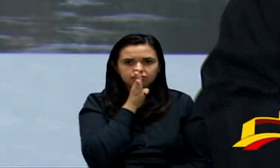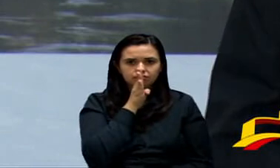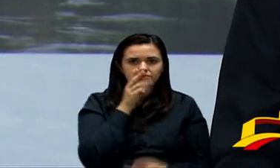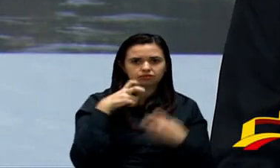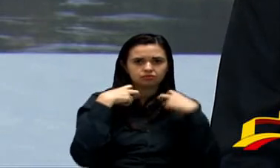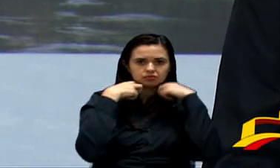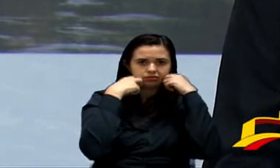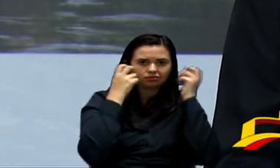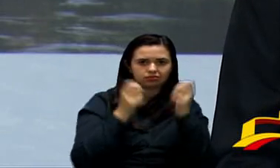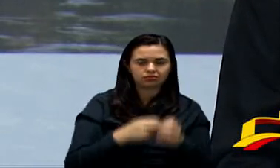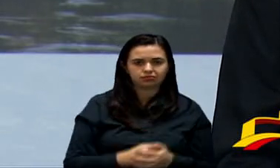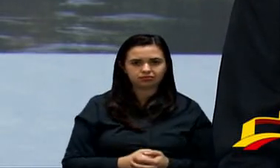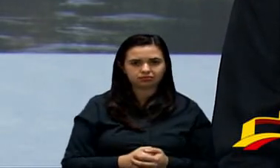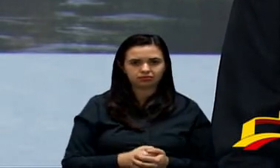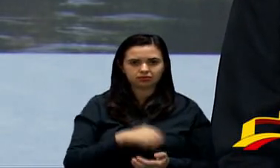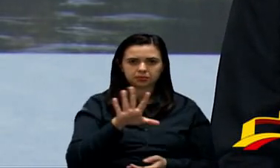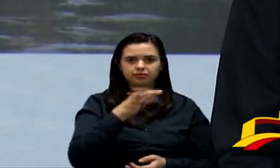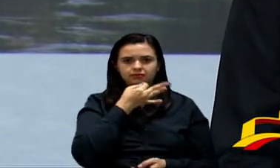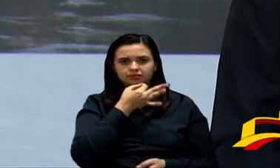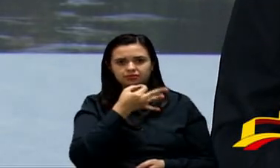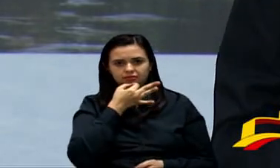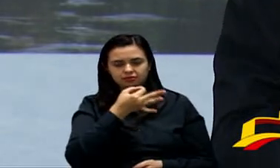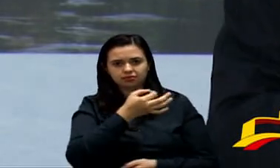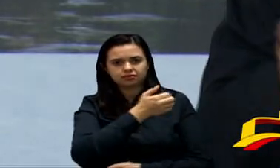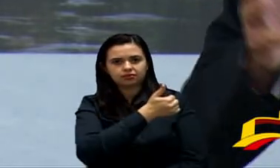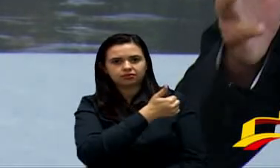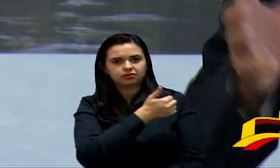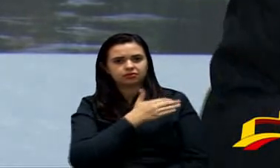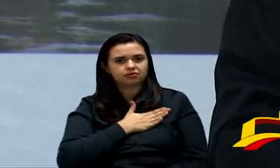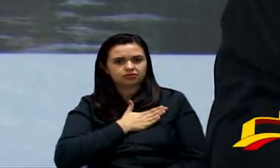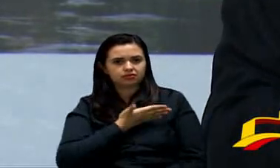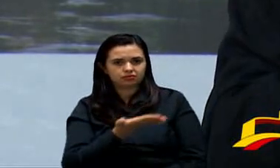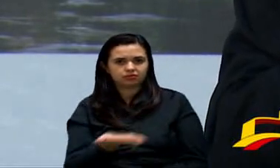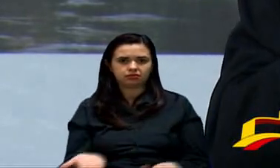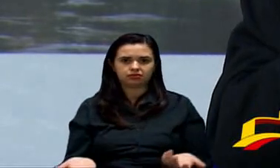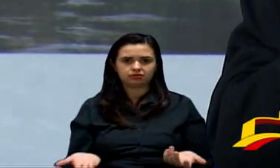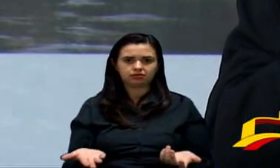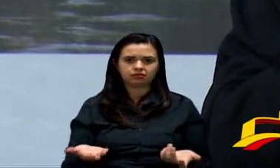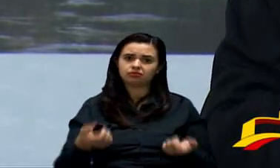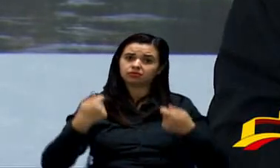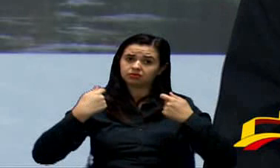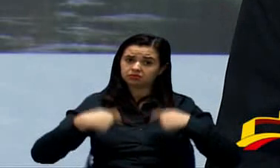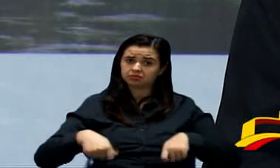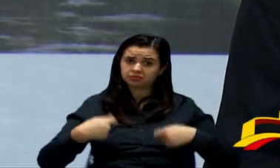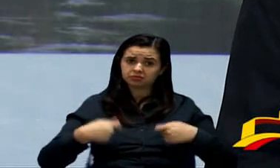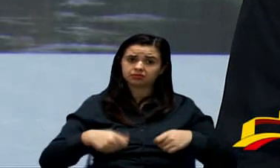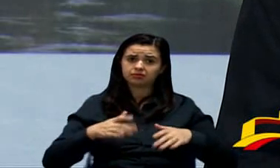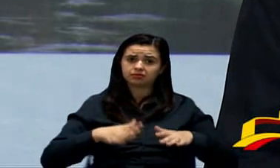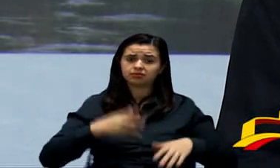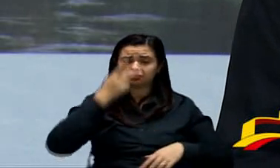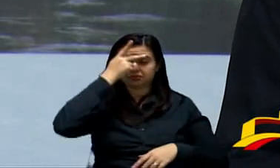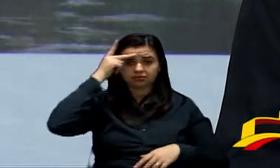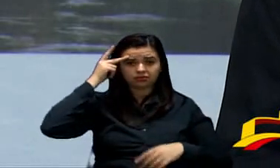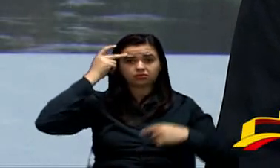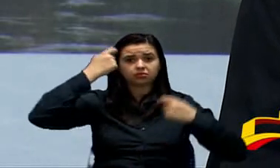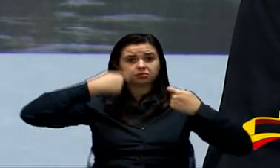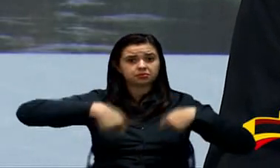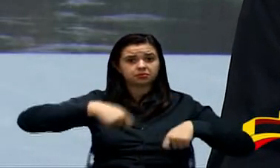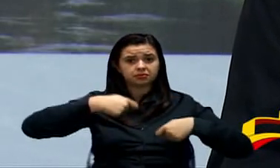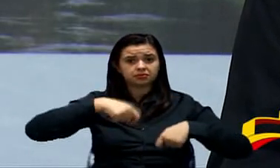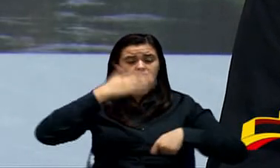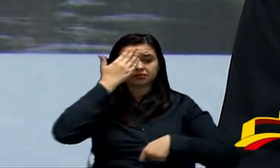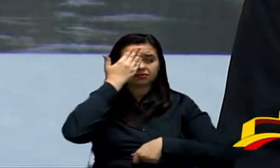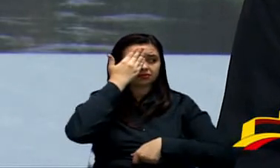fazer moção de repúdio. Então é isso que tem que vir às caras, que a população precisa saber. Qual é a